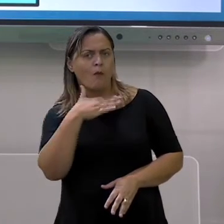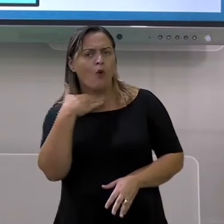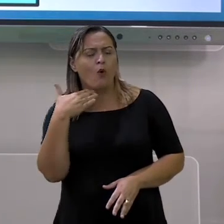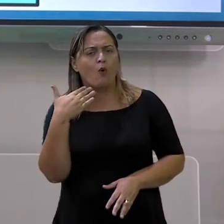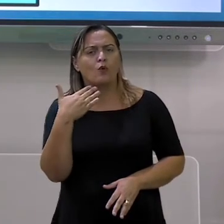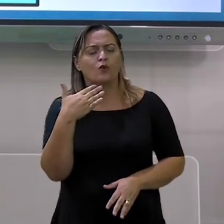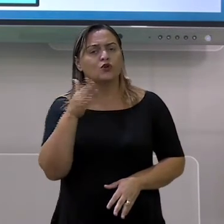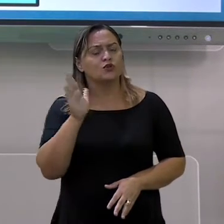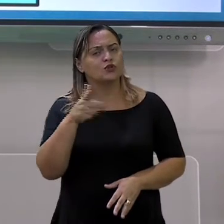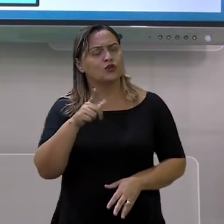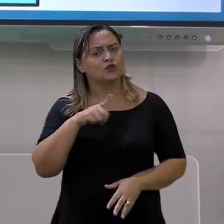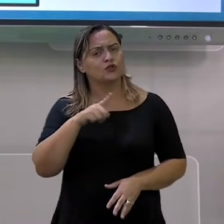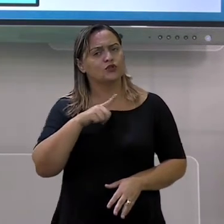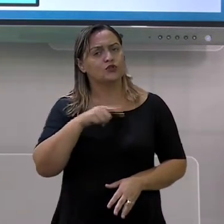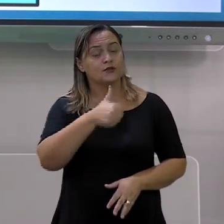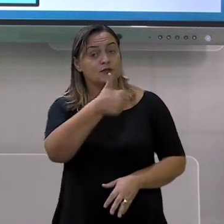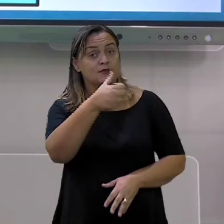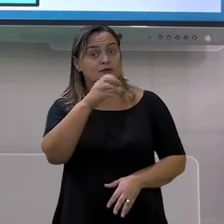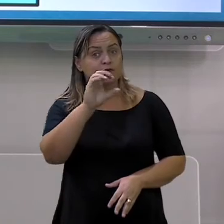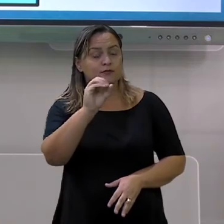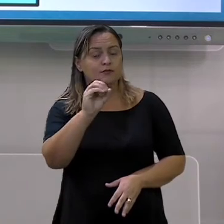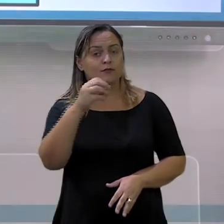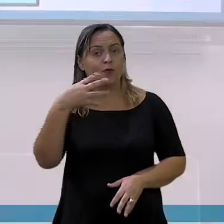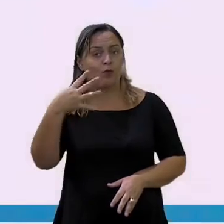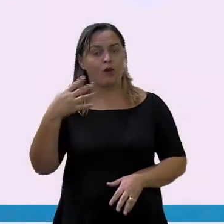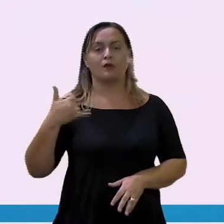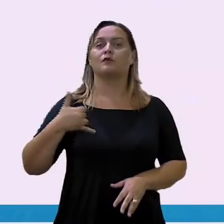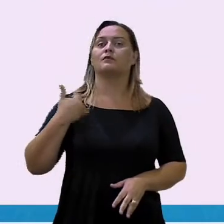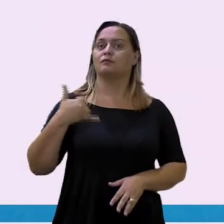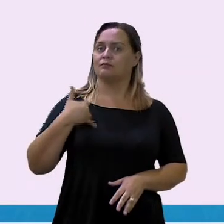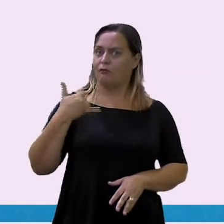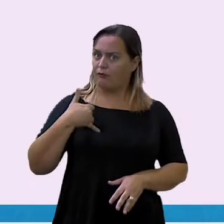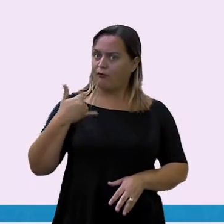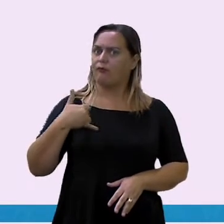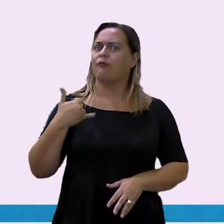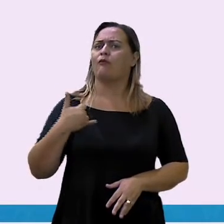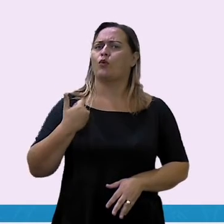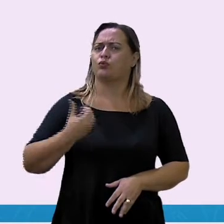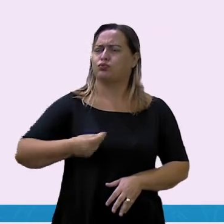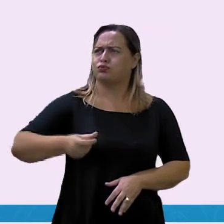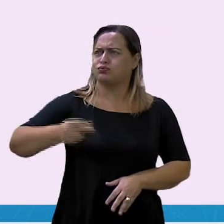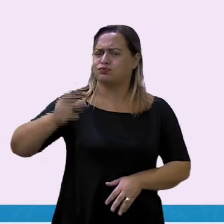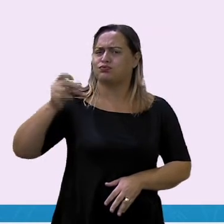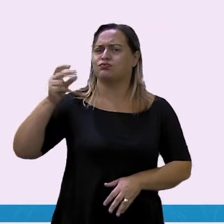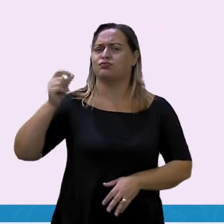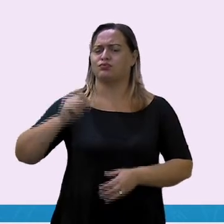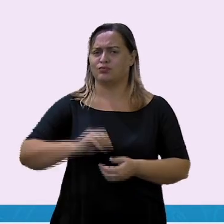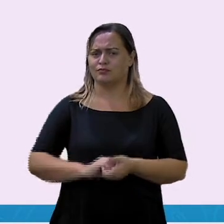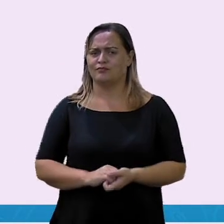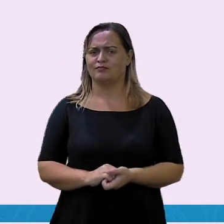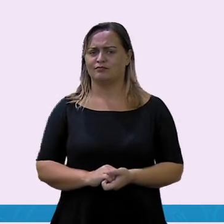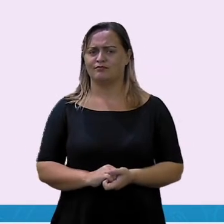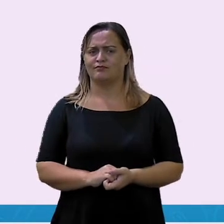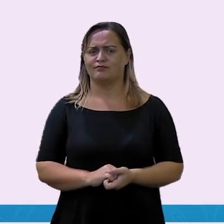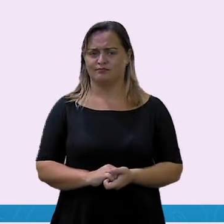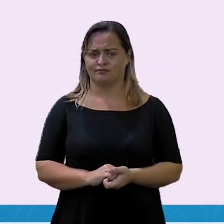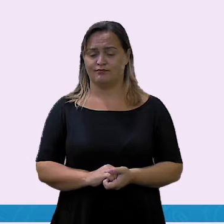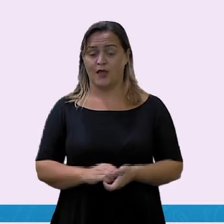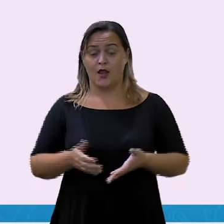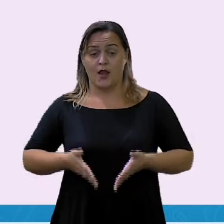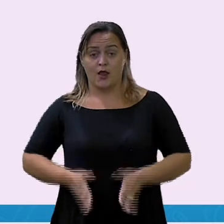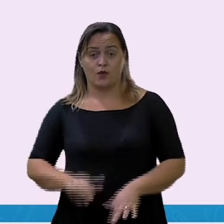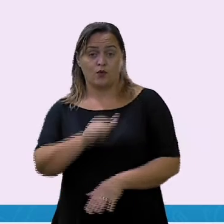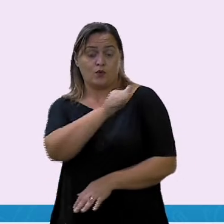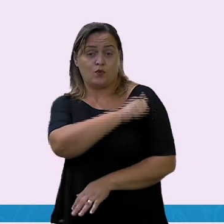juntinhos. Sobre Oscar Niemeyer, nasceu no Rio de Janeiro em 1907.